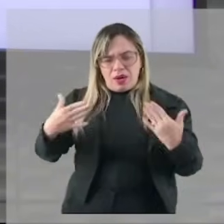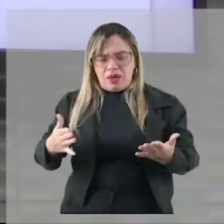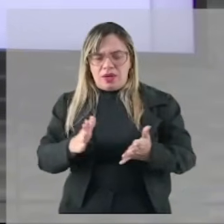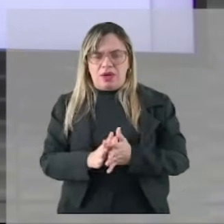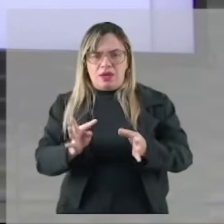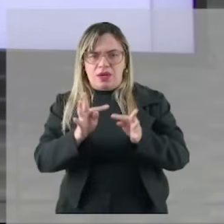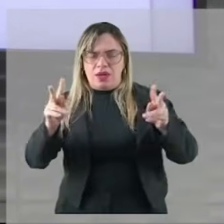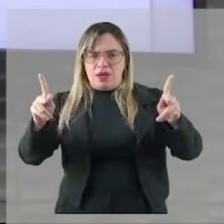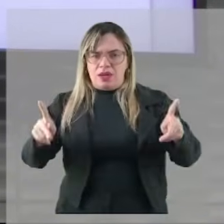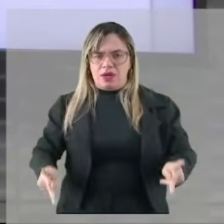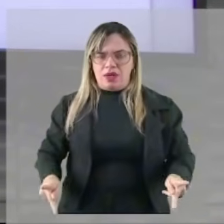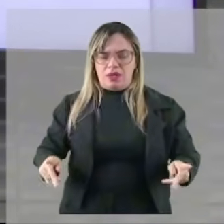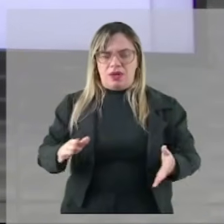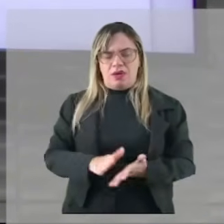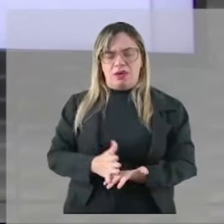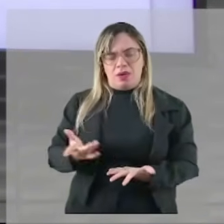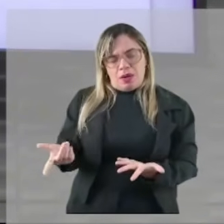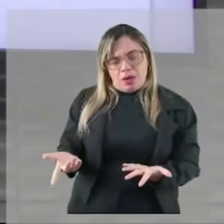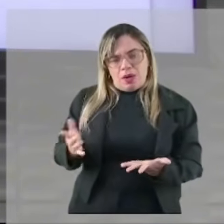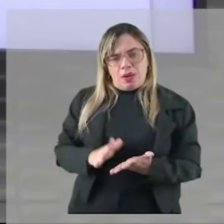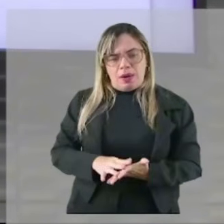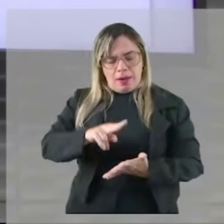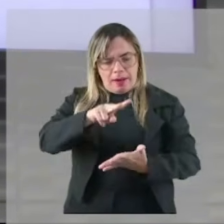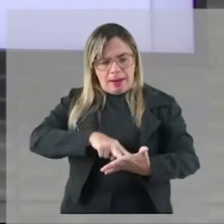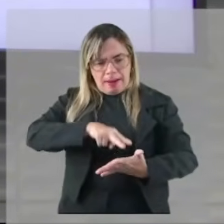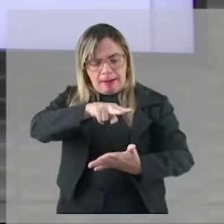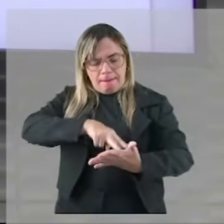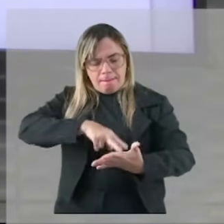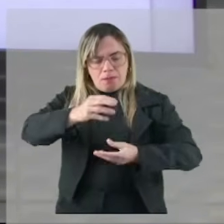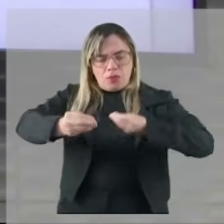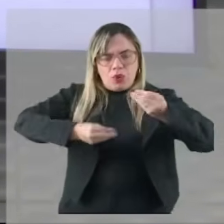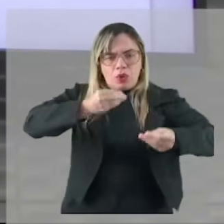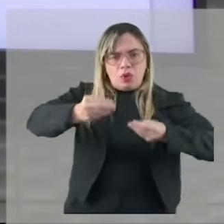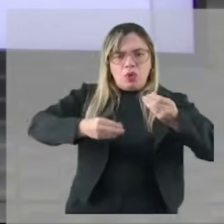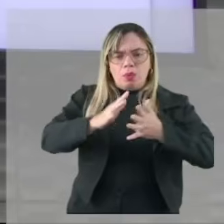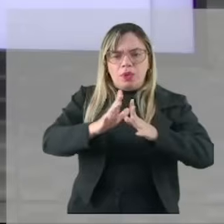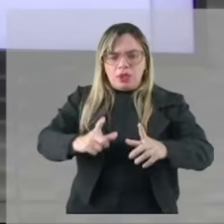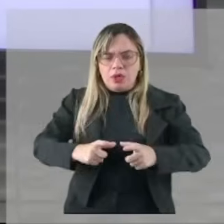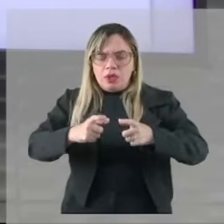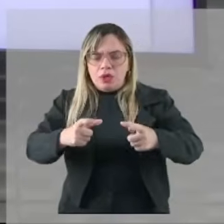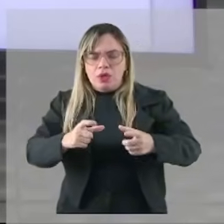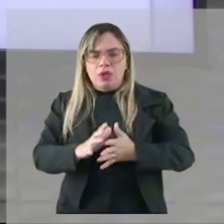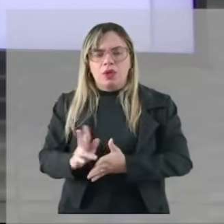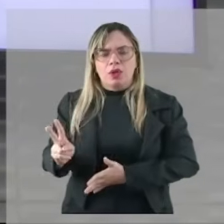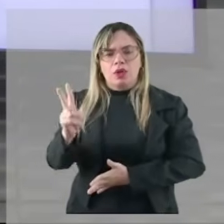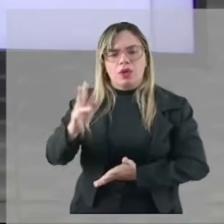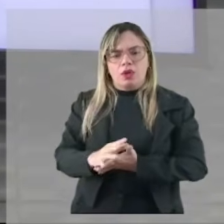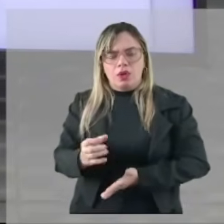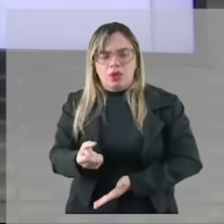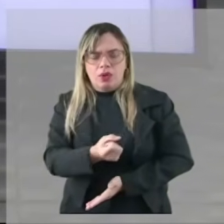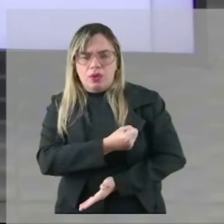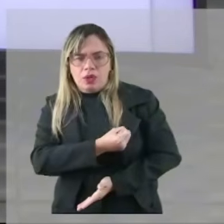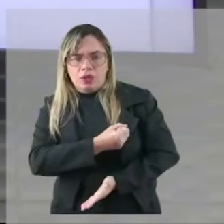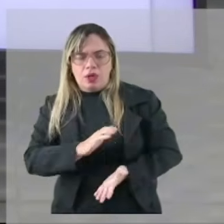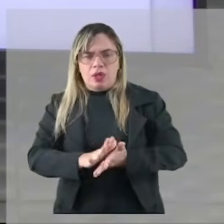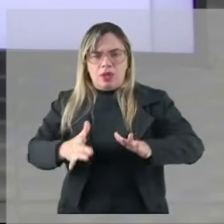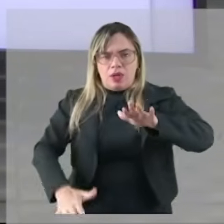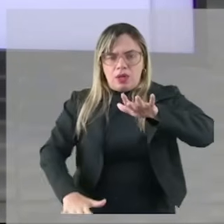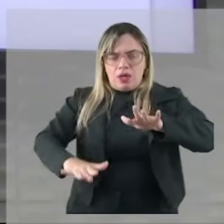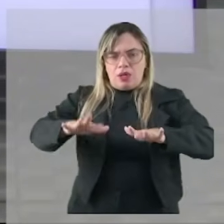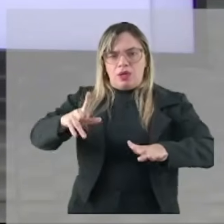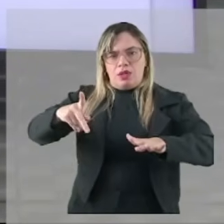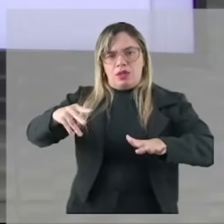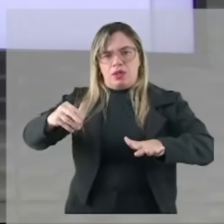são valores da tabela periódica. Como é que eles encontraram esses valores? Foi tirada uma média ponderada